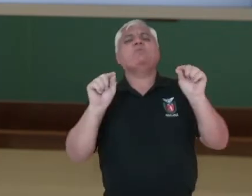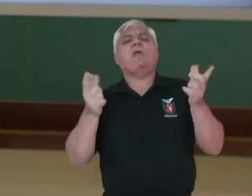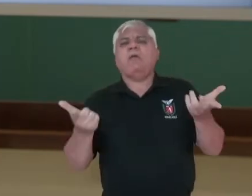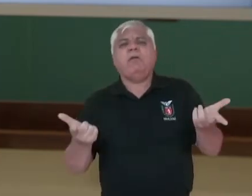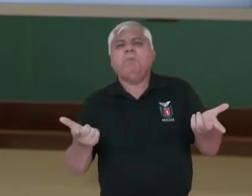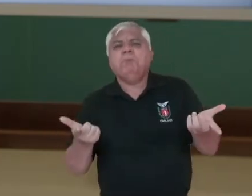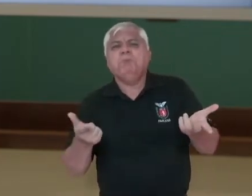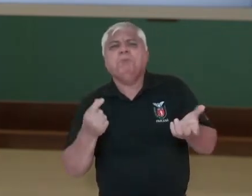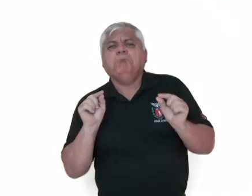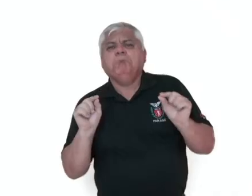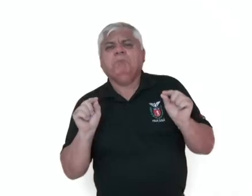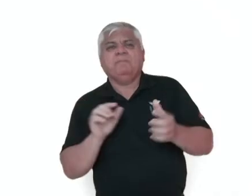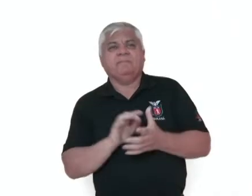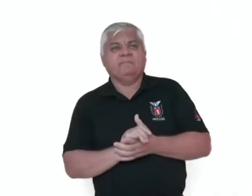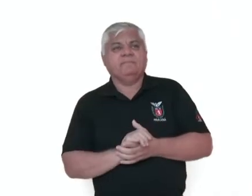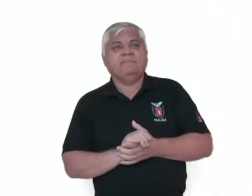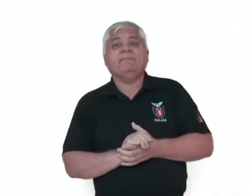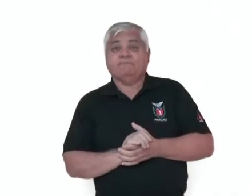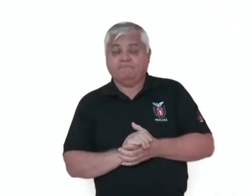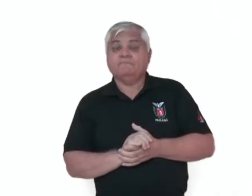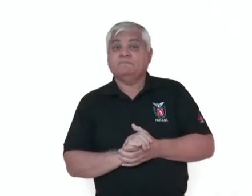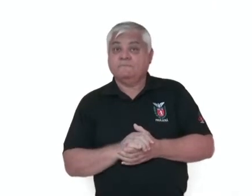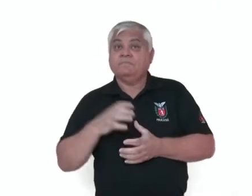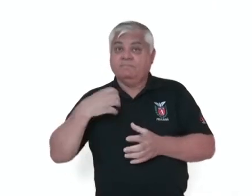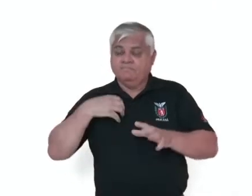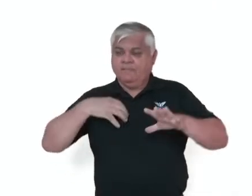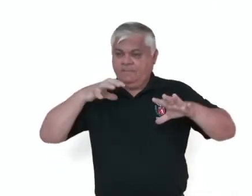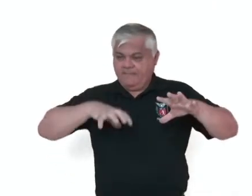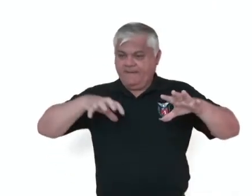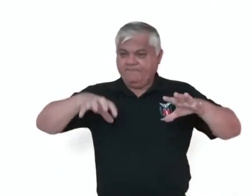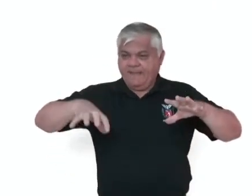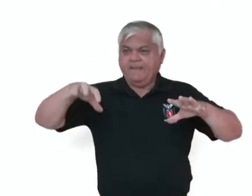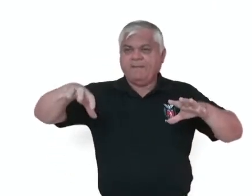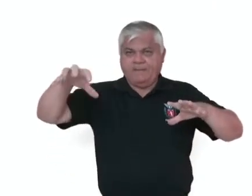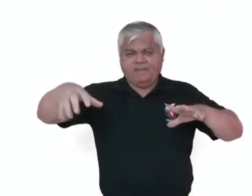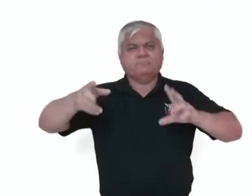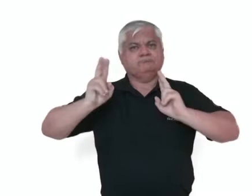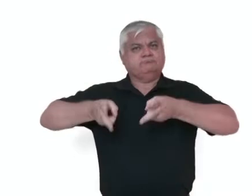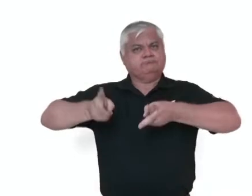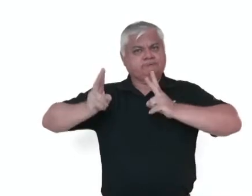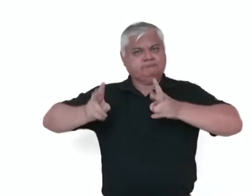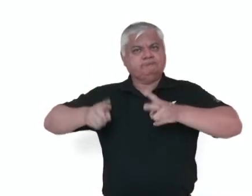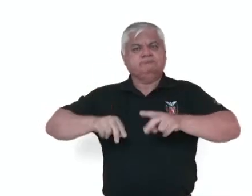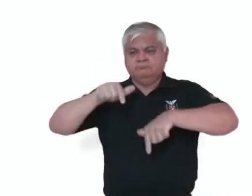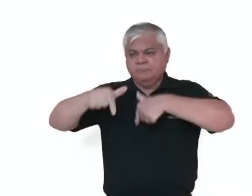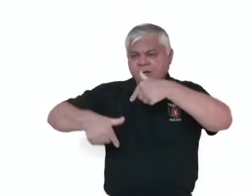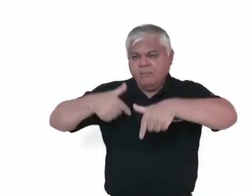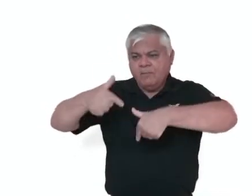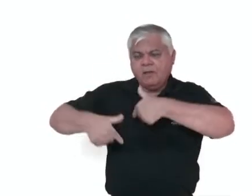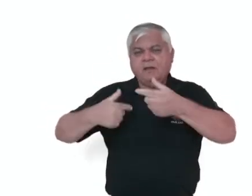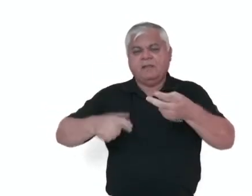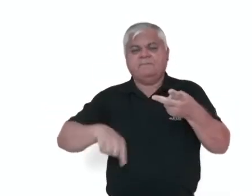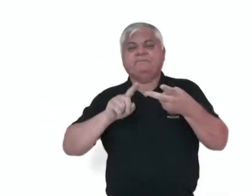do Tratado de Madrid? A colonização, ou seja, ocupar, né, e explorar recursos, a escravidão, né,